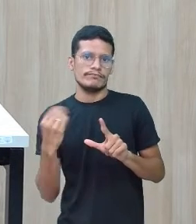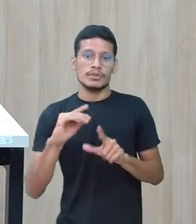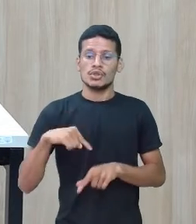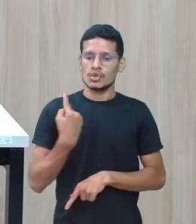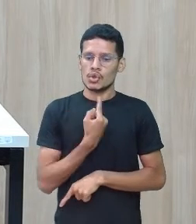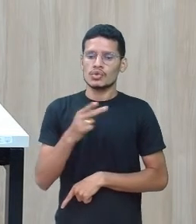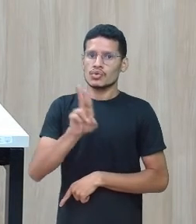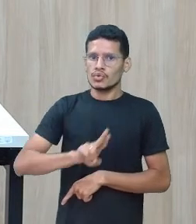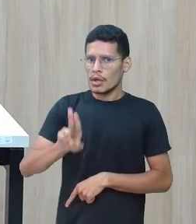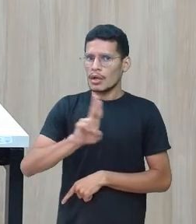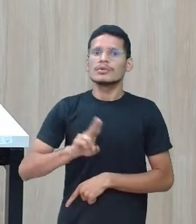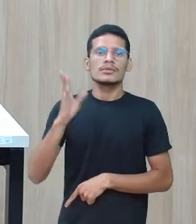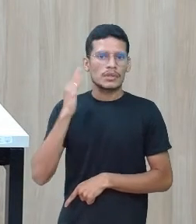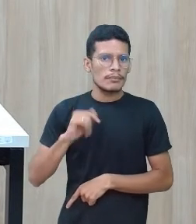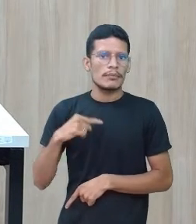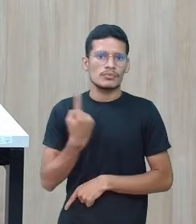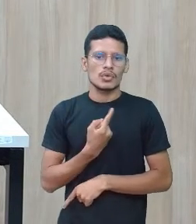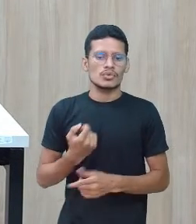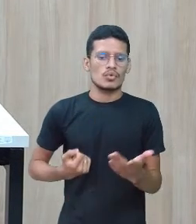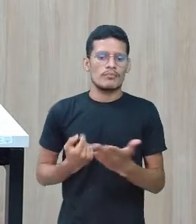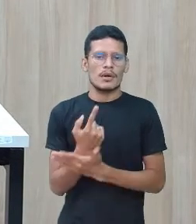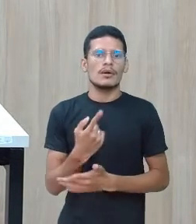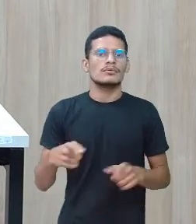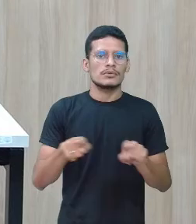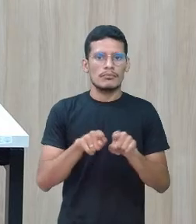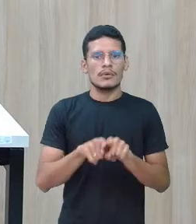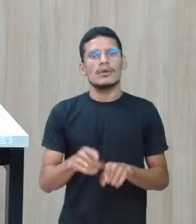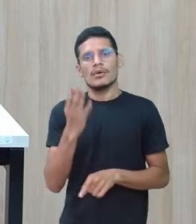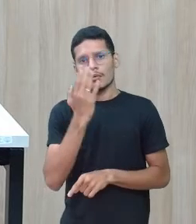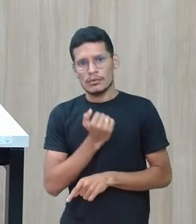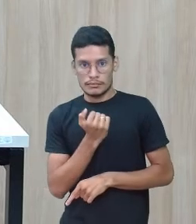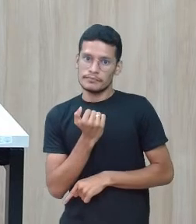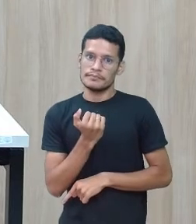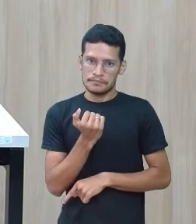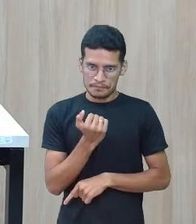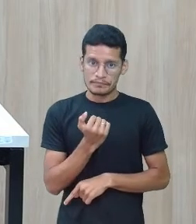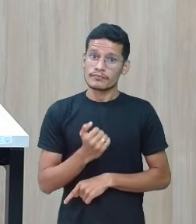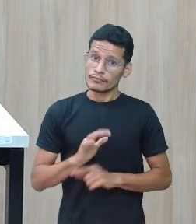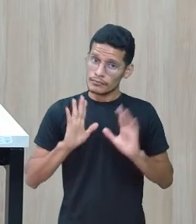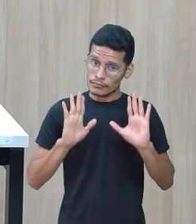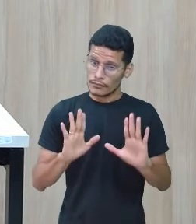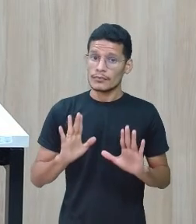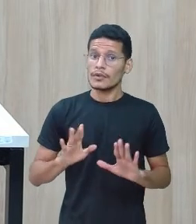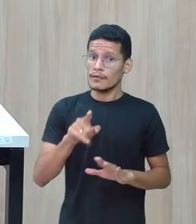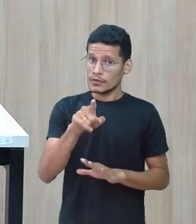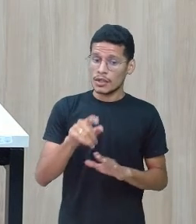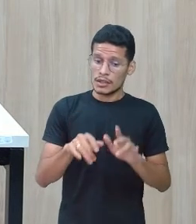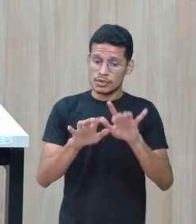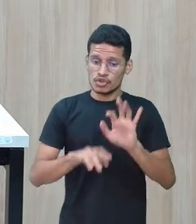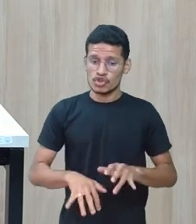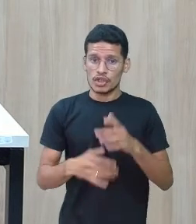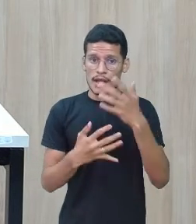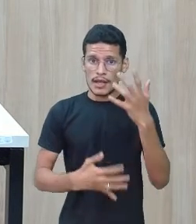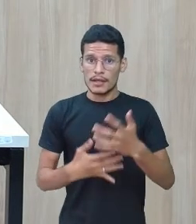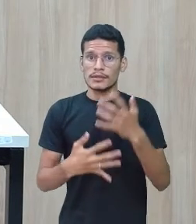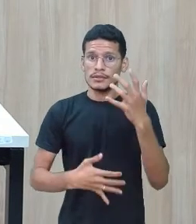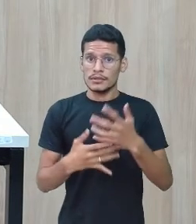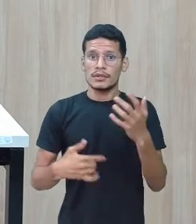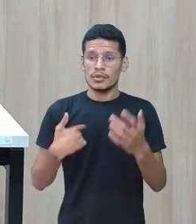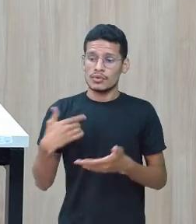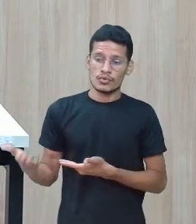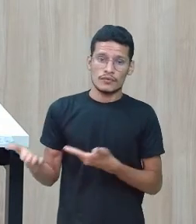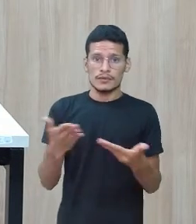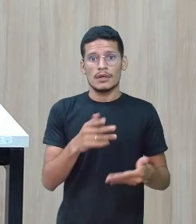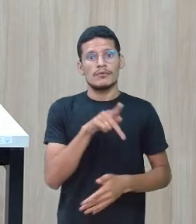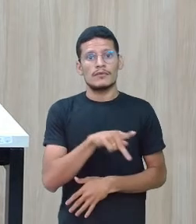consumidores, saibamos o que estamos comprando, o que estamos consumindo. Então, Coloca aí no chat, eu vou chamar aqui